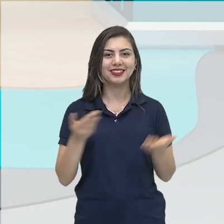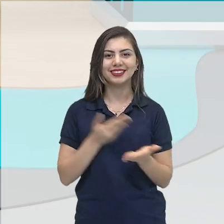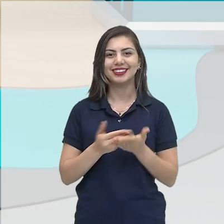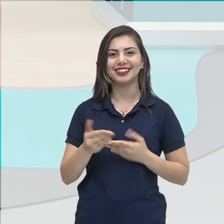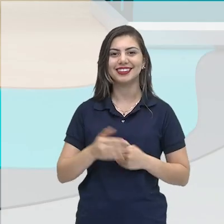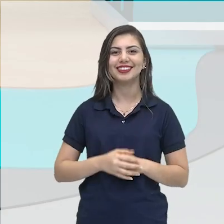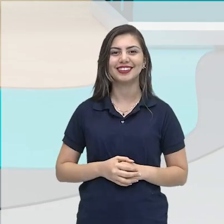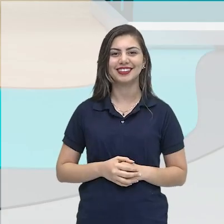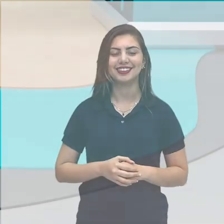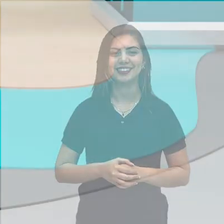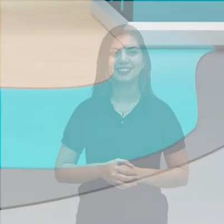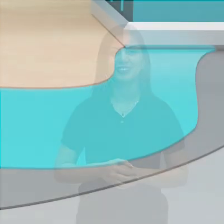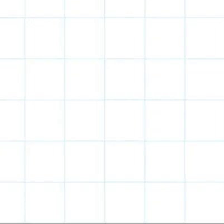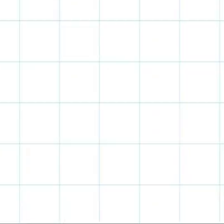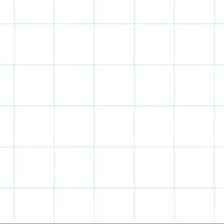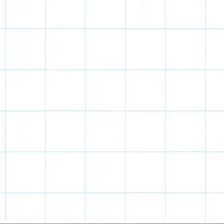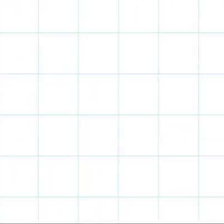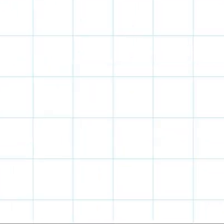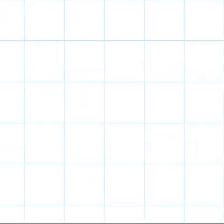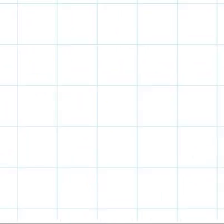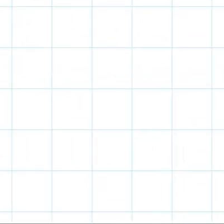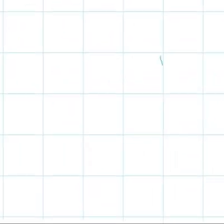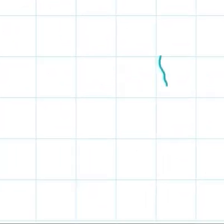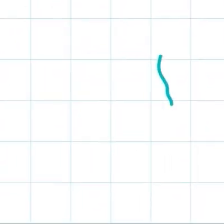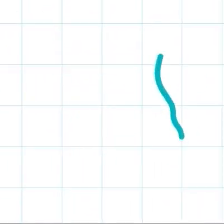também. Vamos lá?